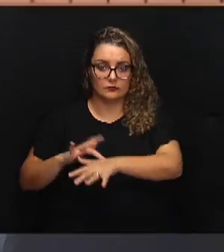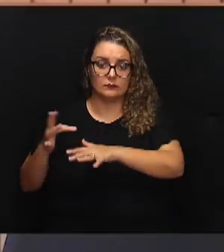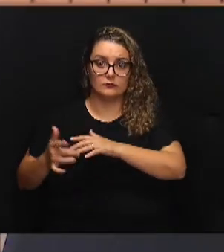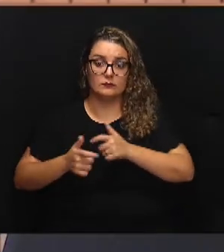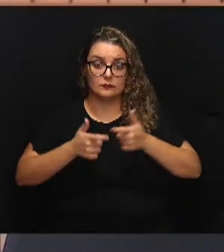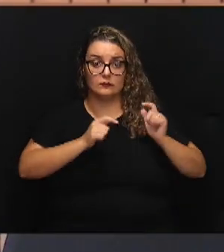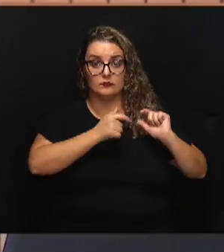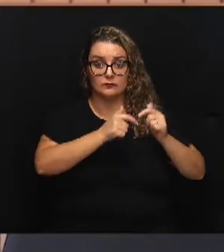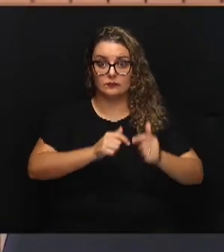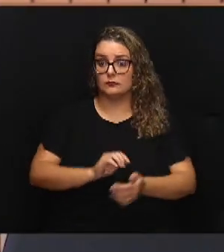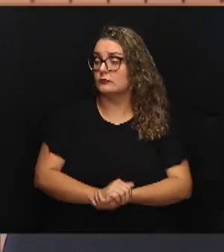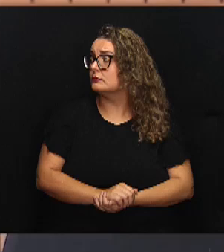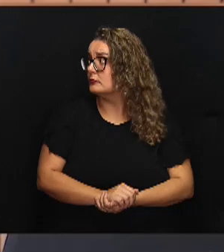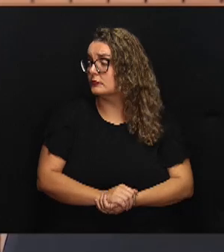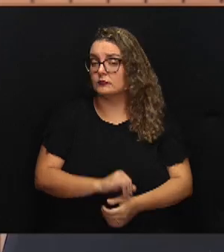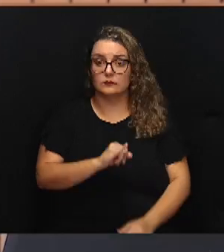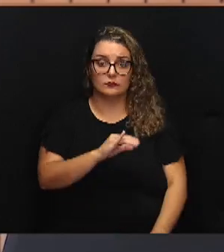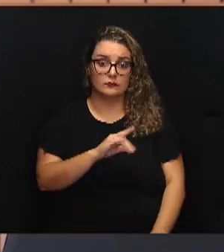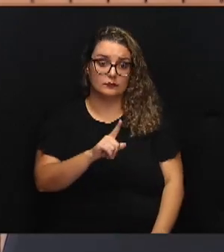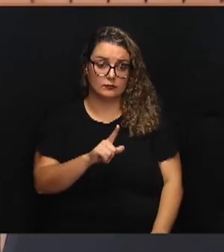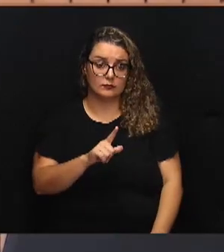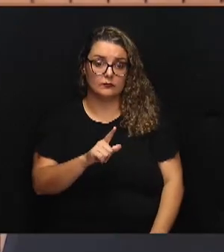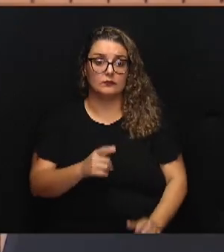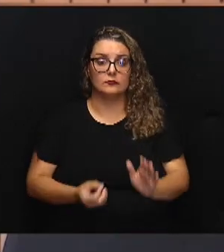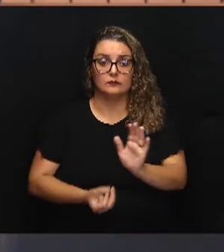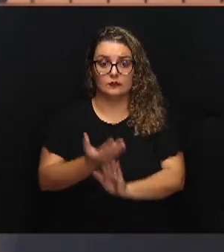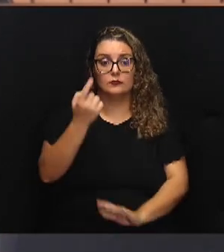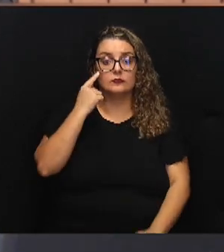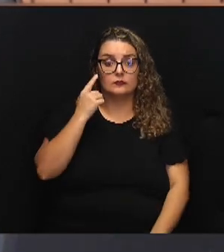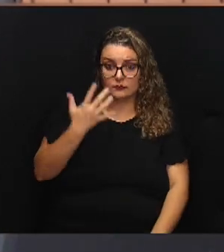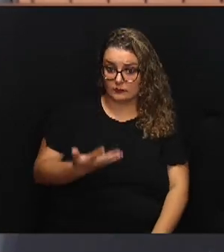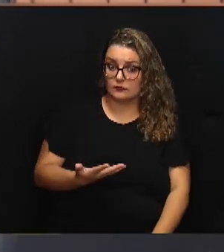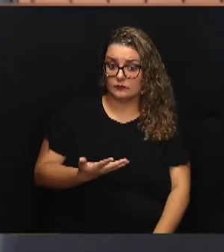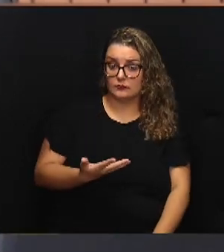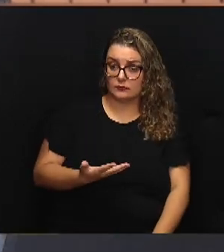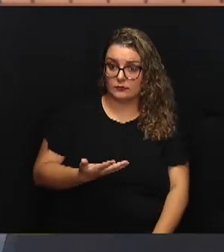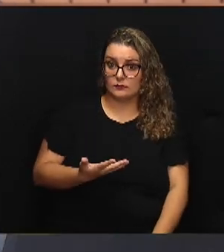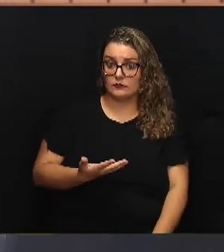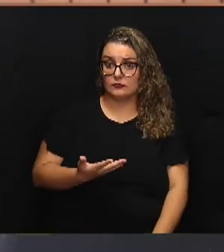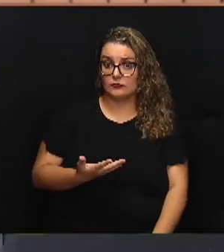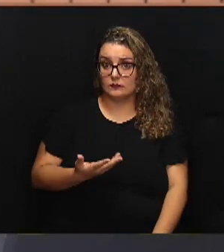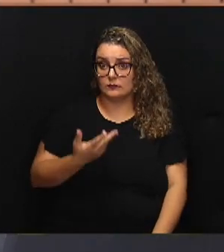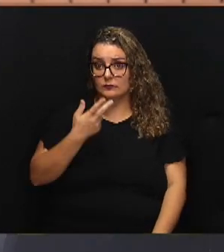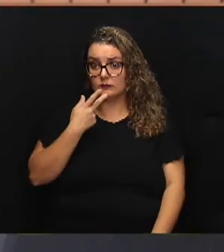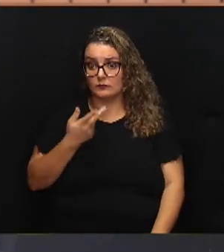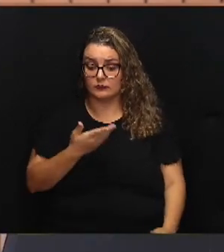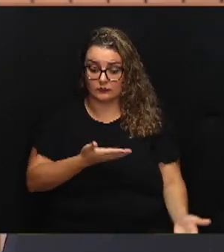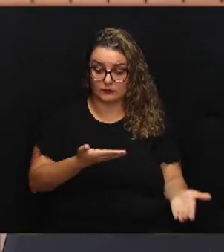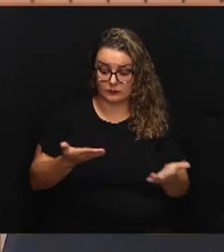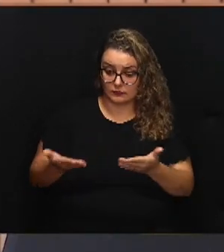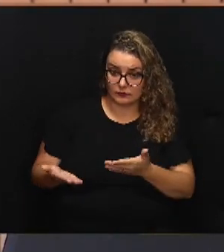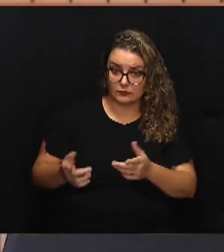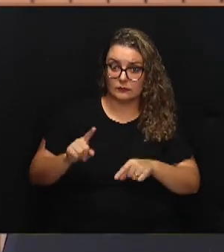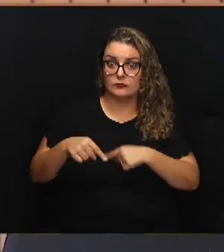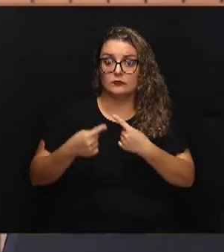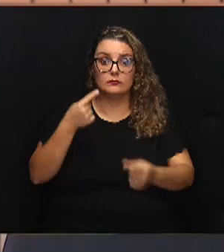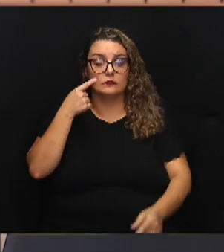tradicional. E o ICL surgiu com essa ideia de falar o seguinte: olha, vamos apresentar uma outra